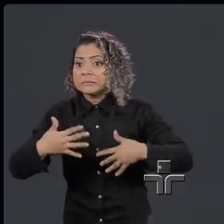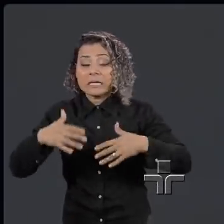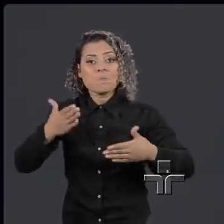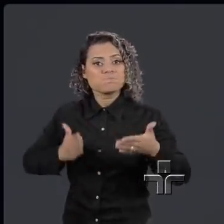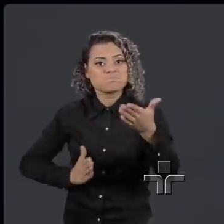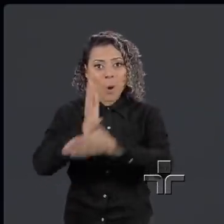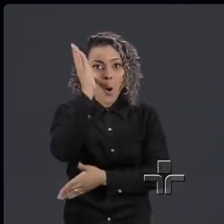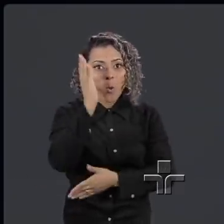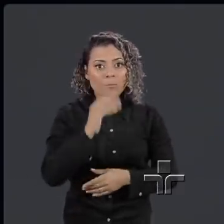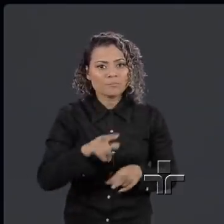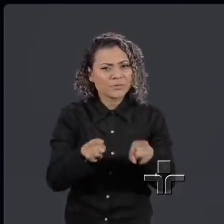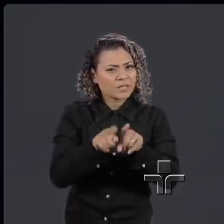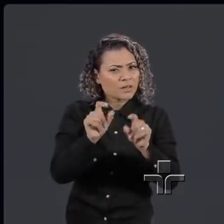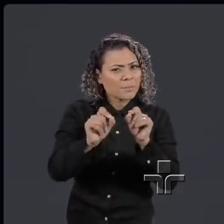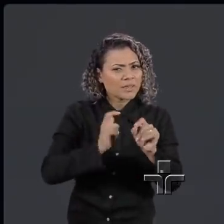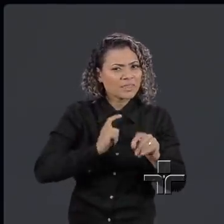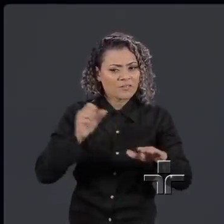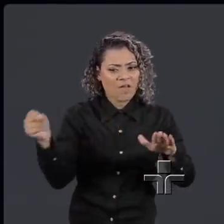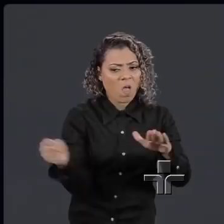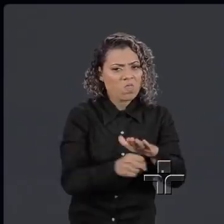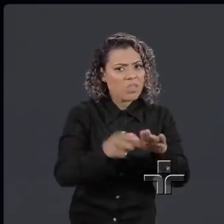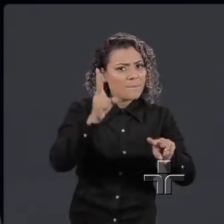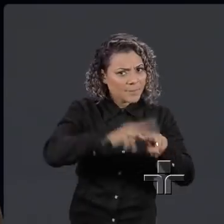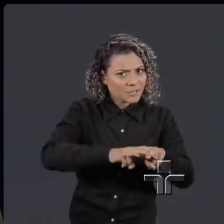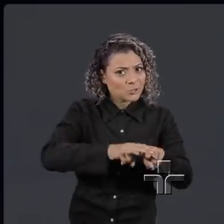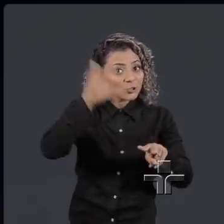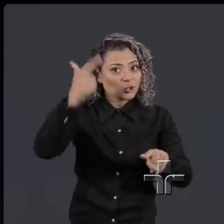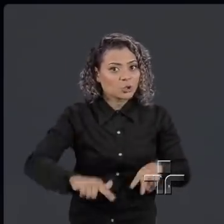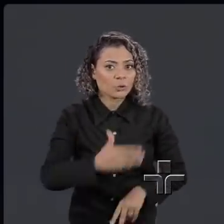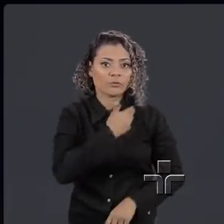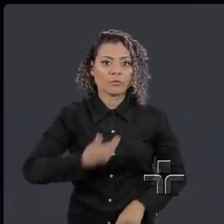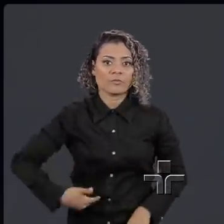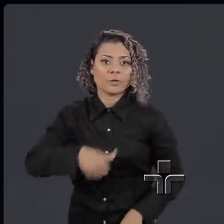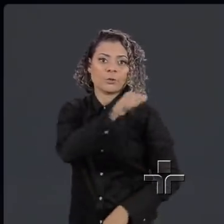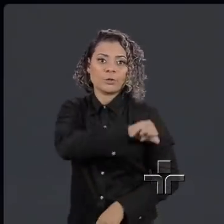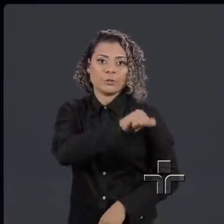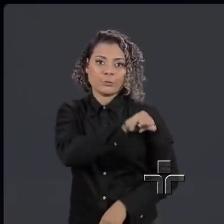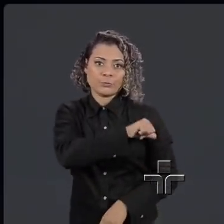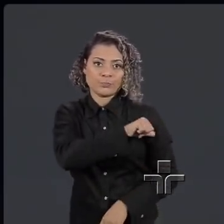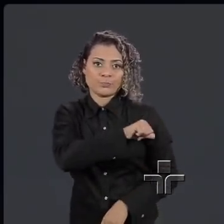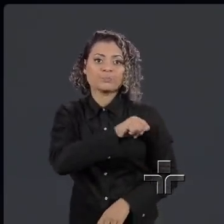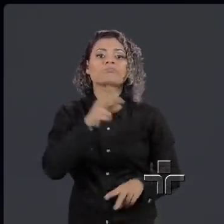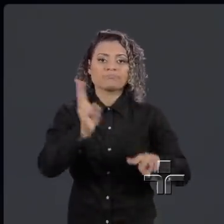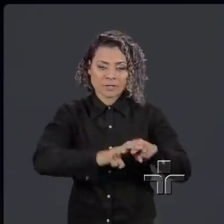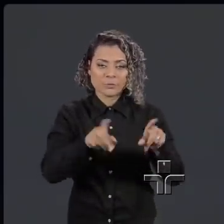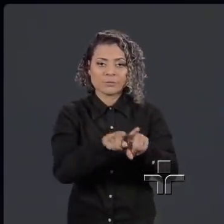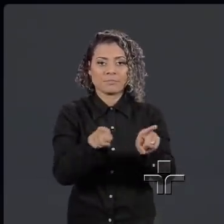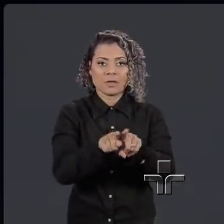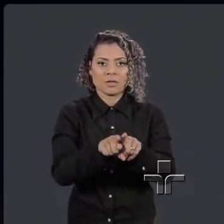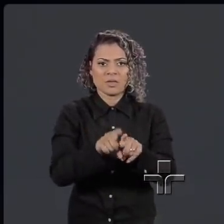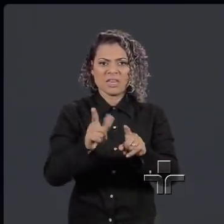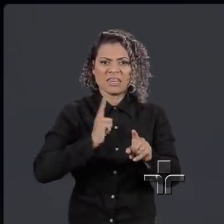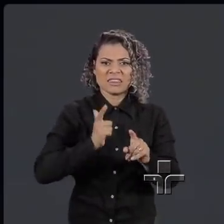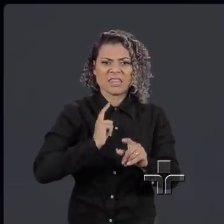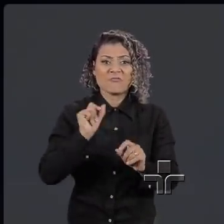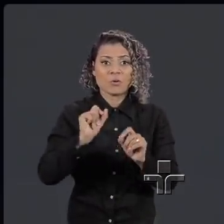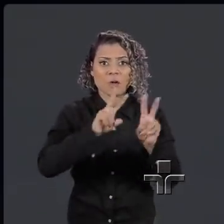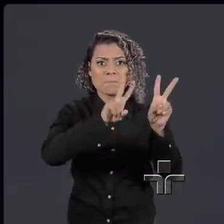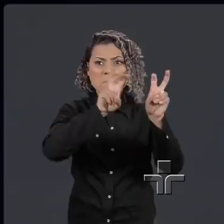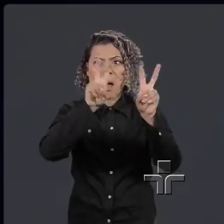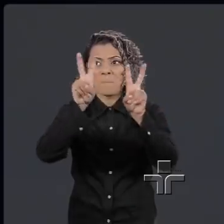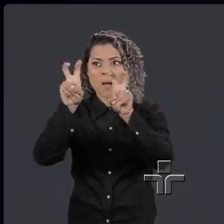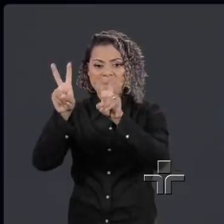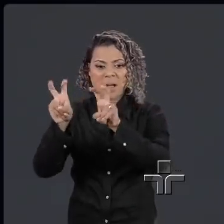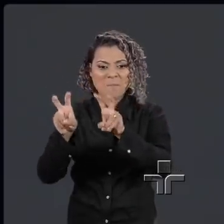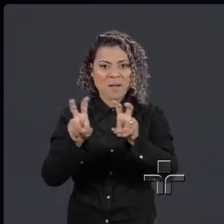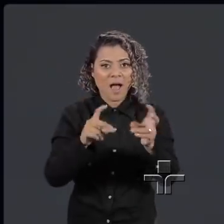que a Polícia Federal levou para a prisão mais um governador do Rio de Janeiro e saiu atrás das dezenas de citados